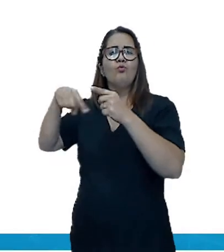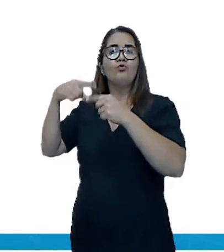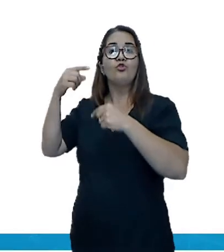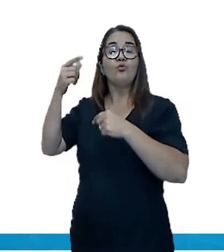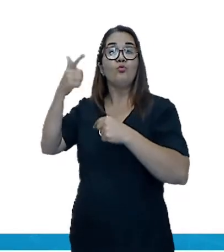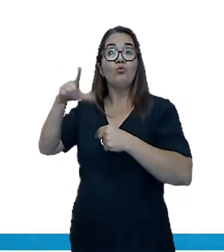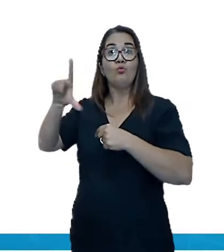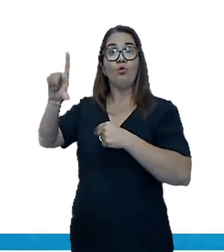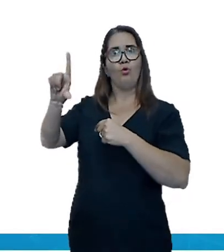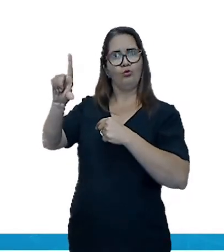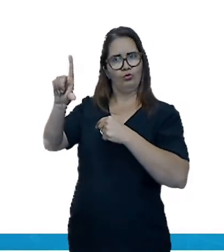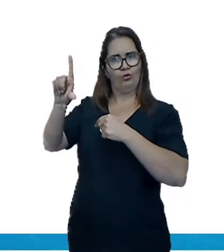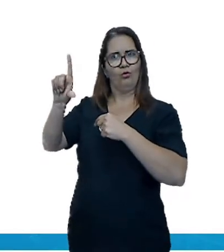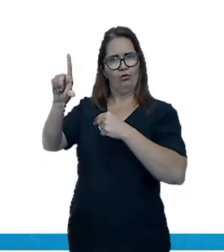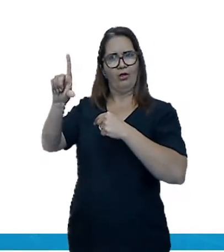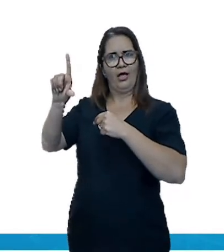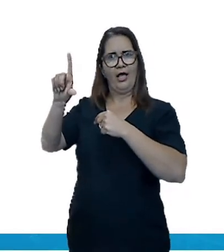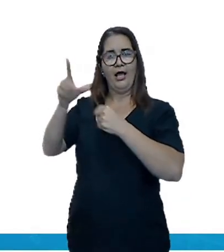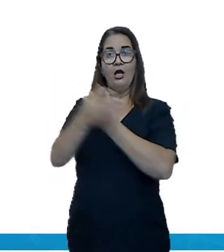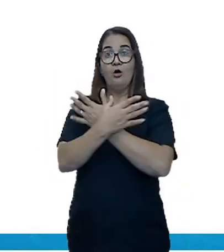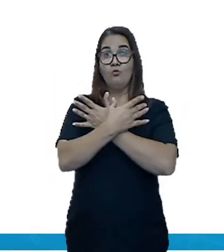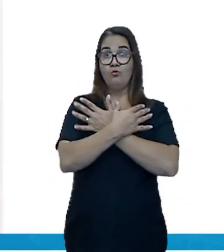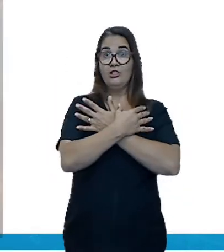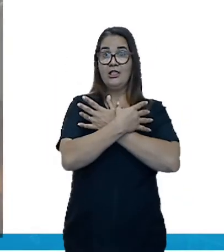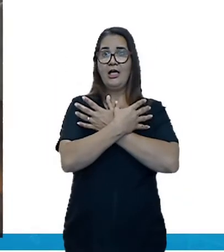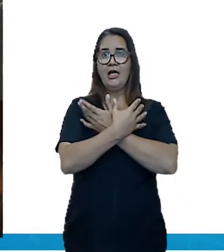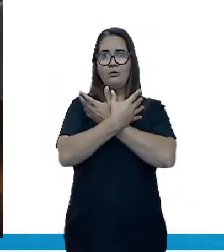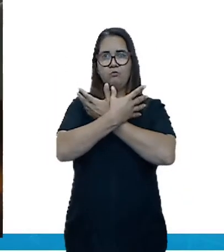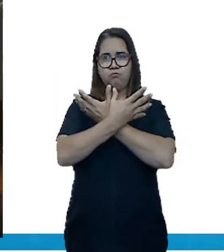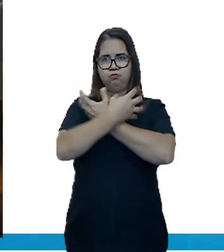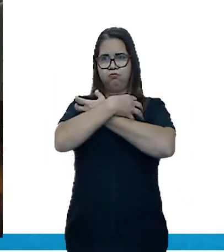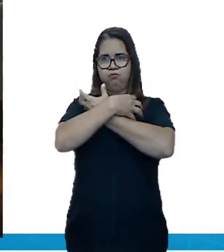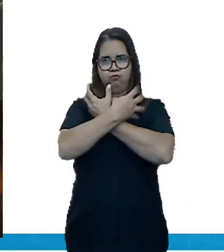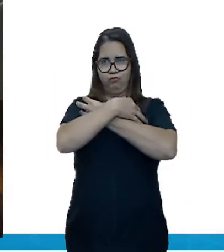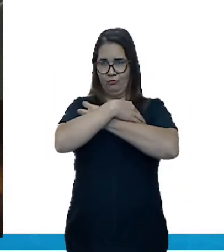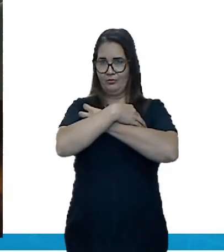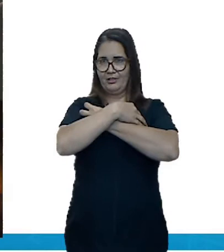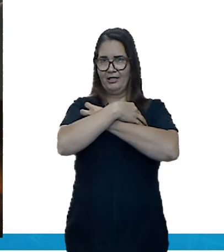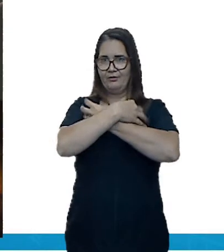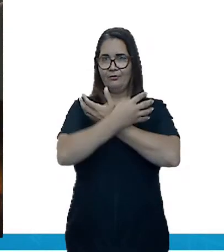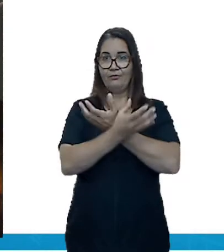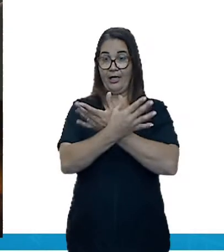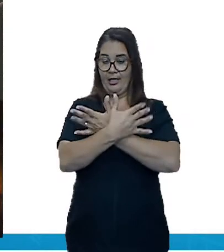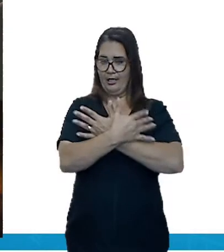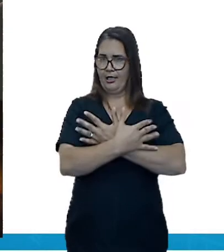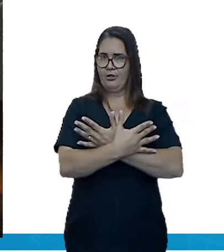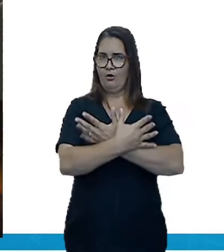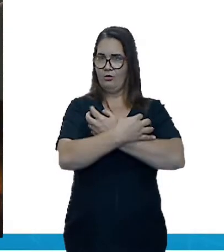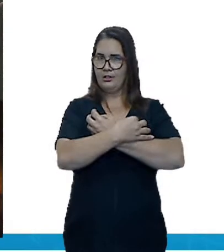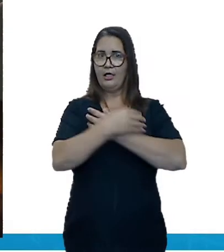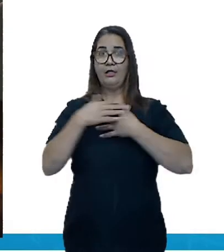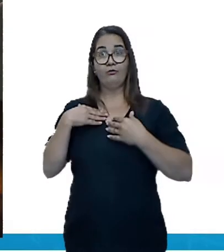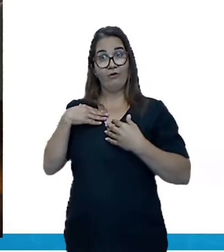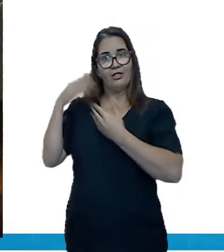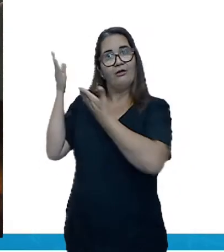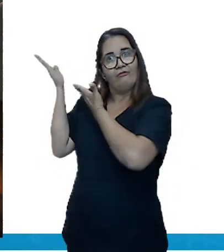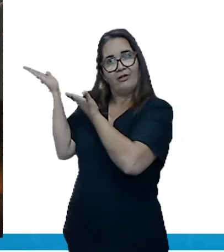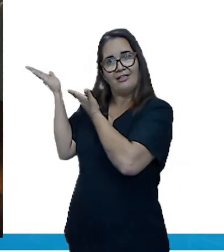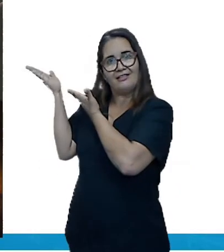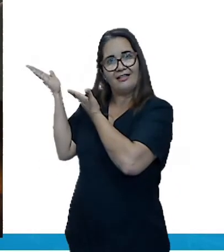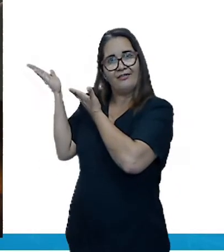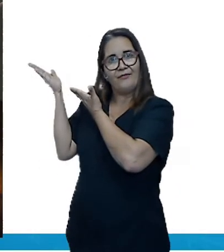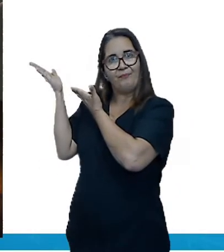uma mulher, o esqueleto foi batizado com o nome de Lucy. Olha que interessante,